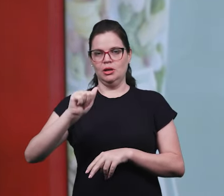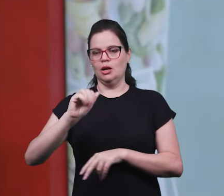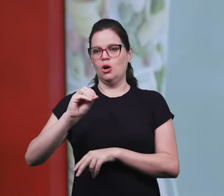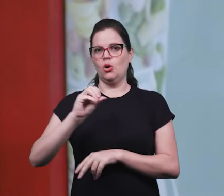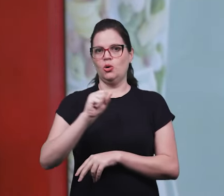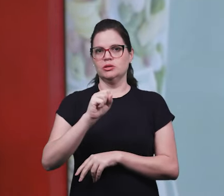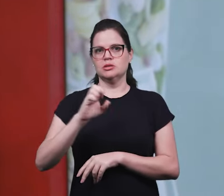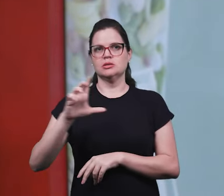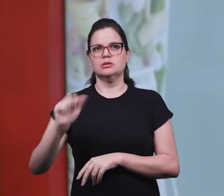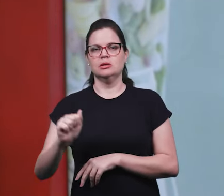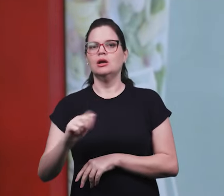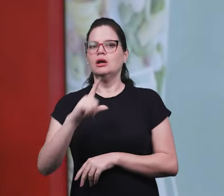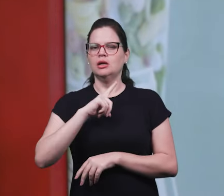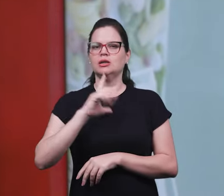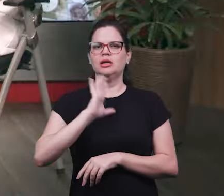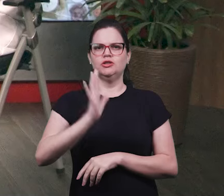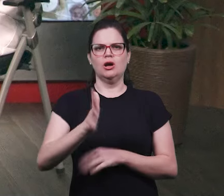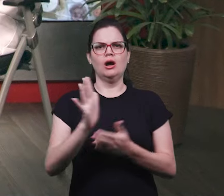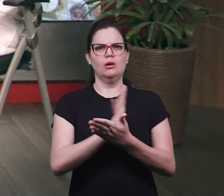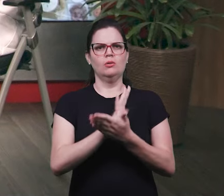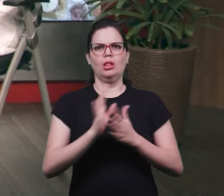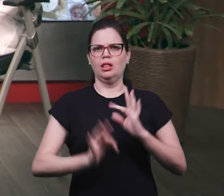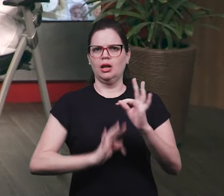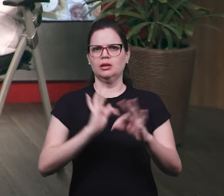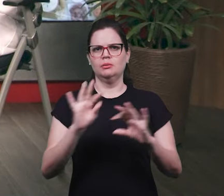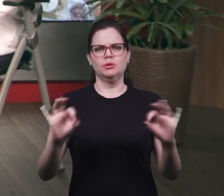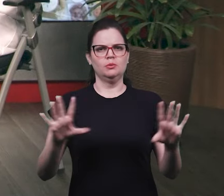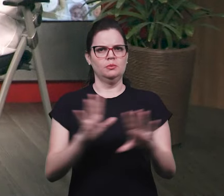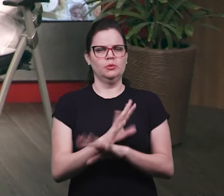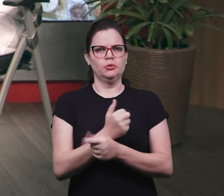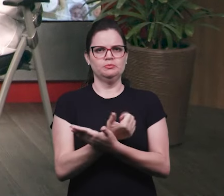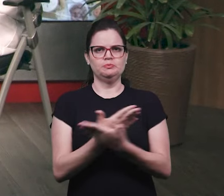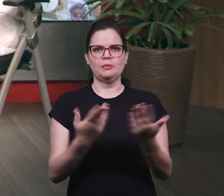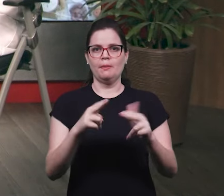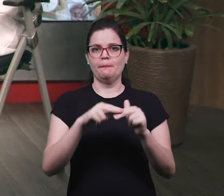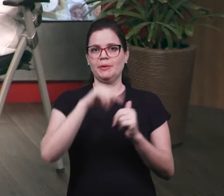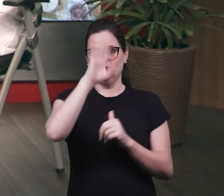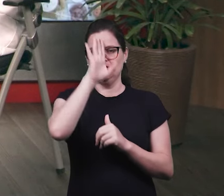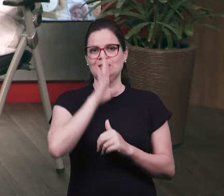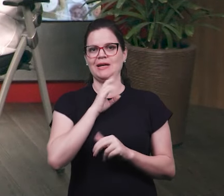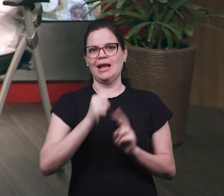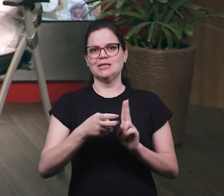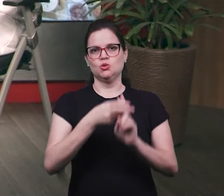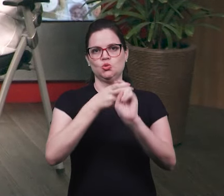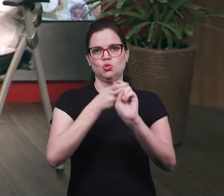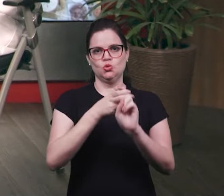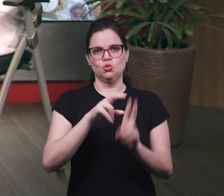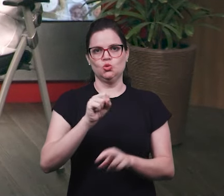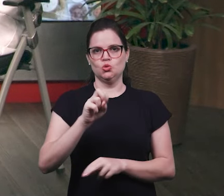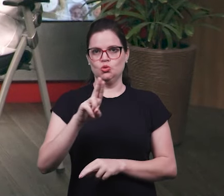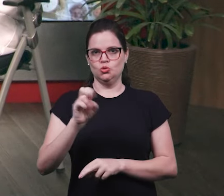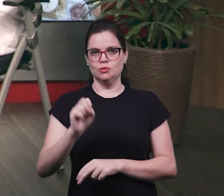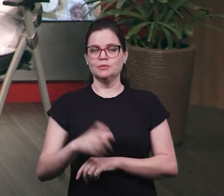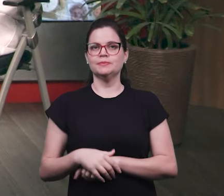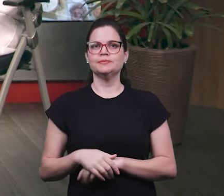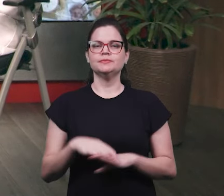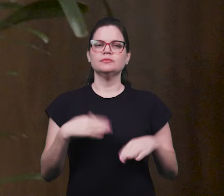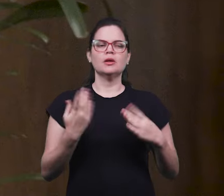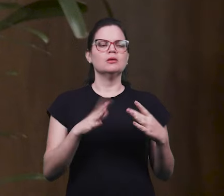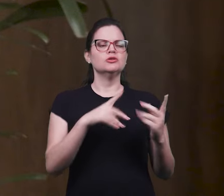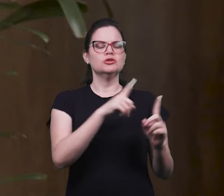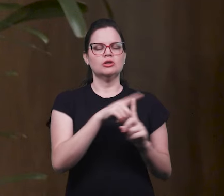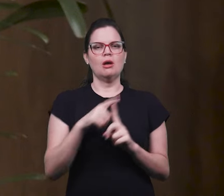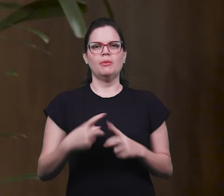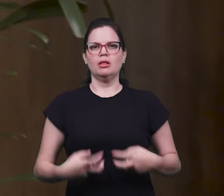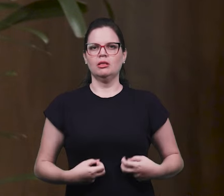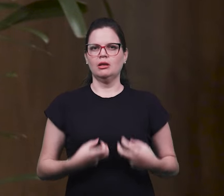disponíveis pelo SUS muito bom e é assim eh de acordo com o tipo de de câncer é que vai